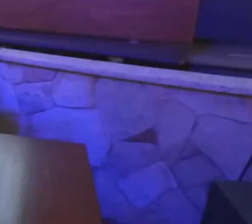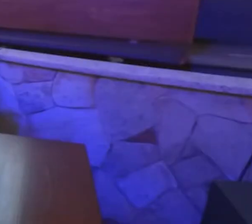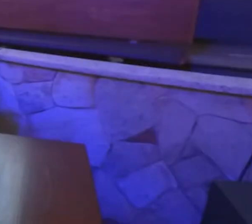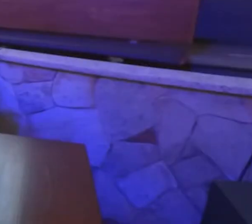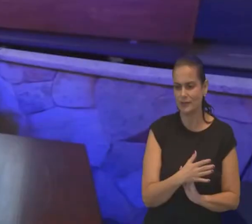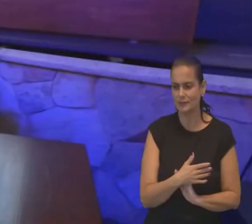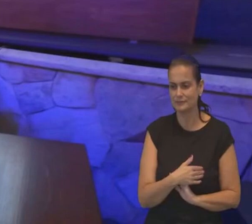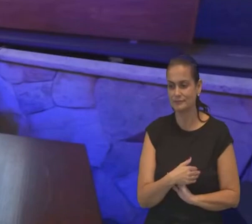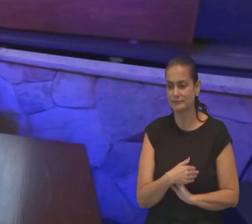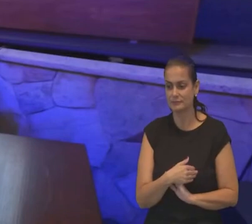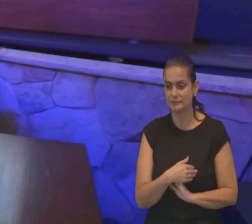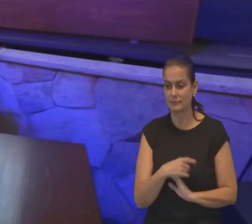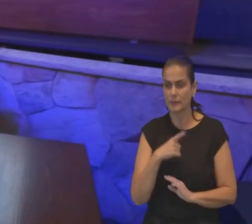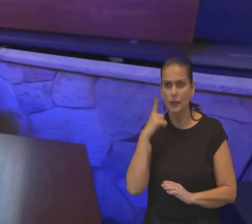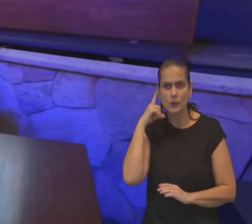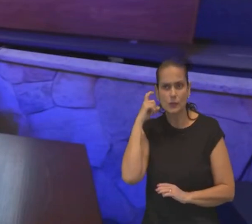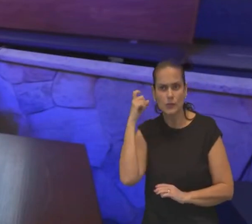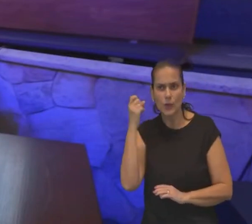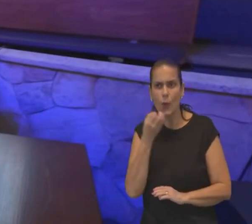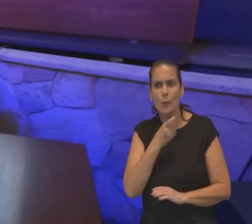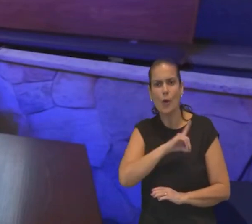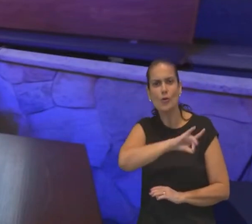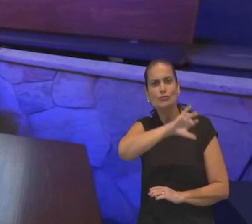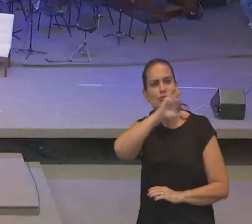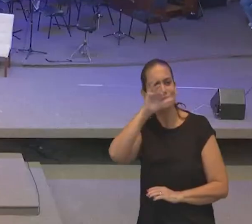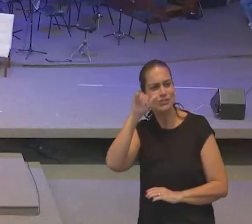Bom dia, pastor Dário. Tudo bem, mestre?